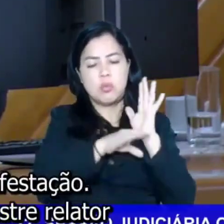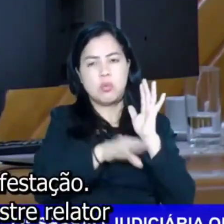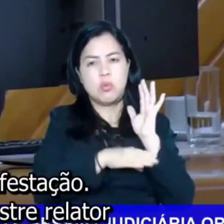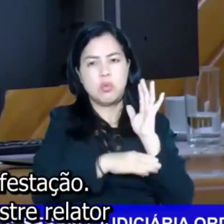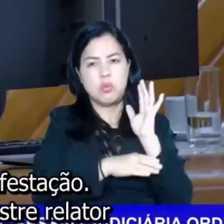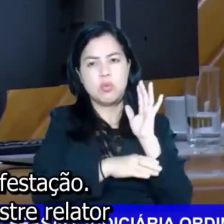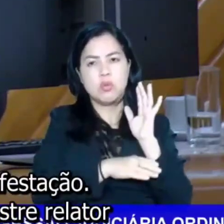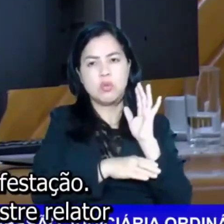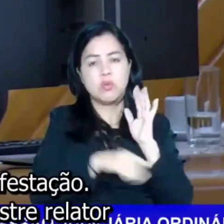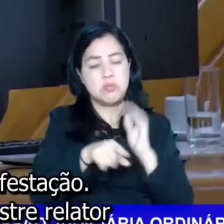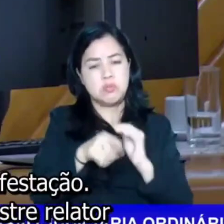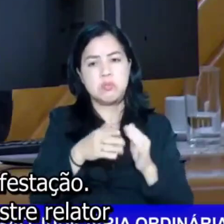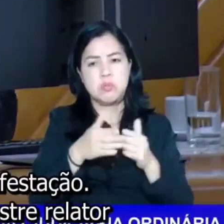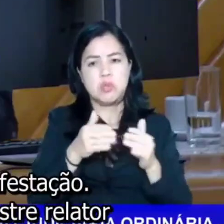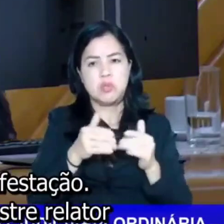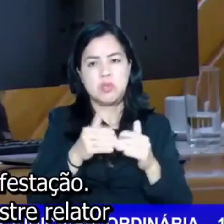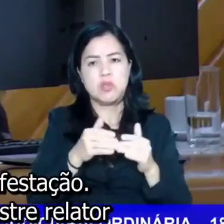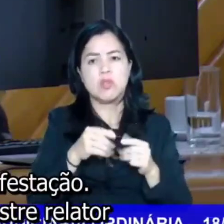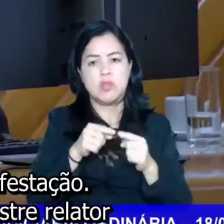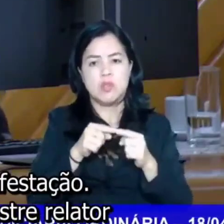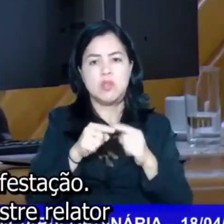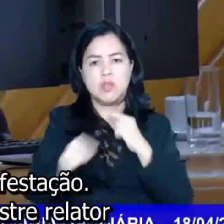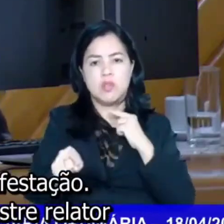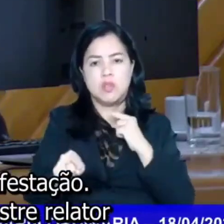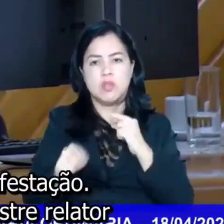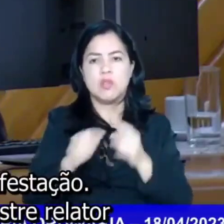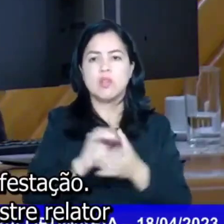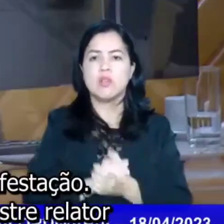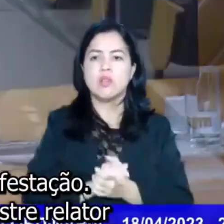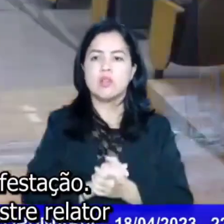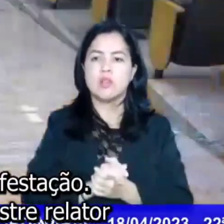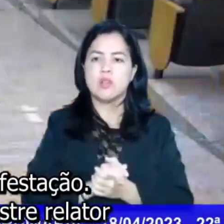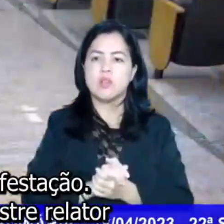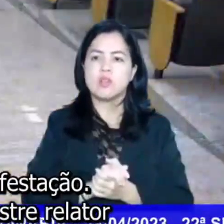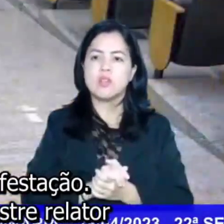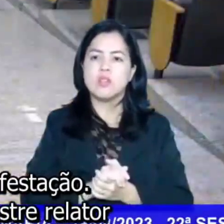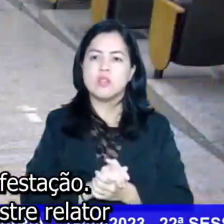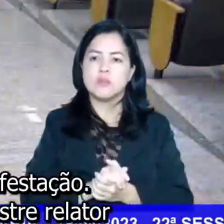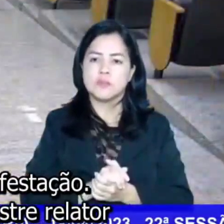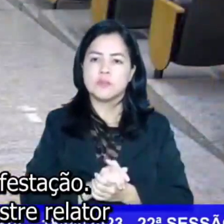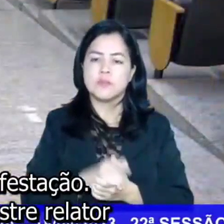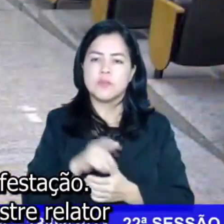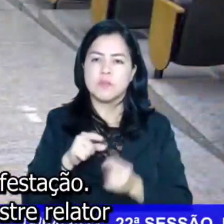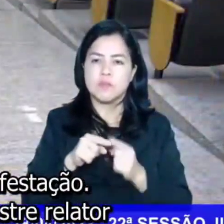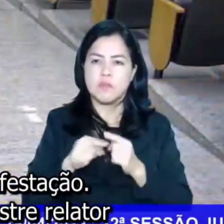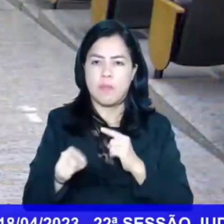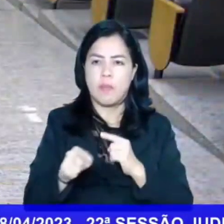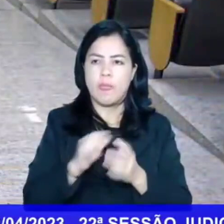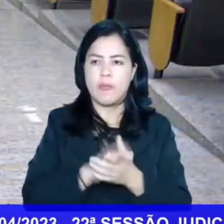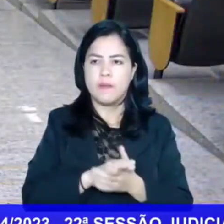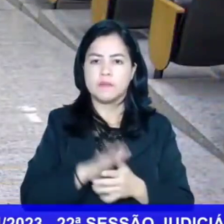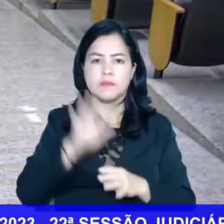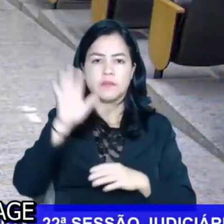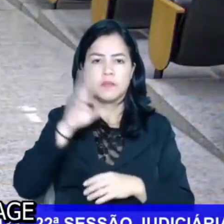mérito, o pedido deve ser rejeitado. É a manifestação. Obrigado, doutor Pablo. Imagem ampla do